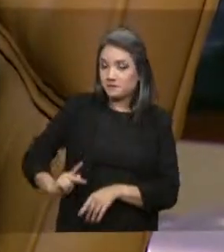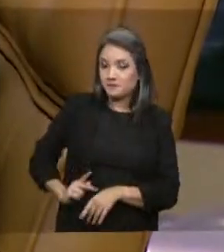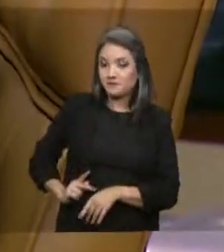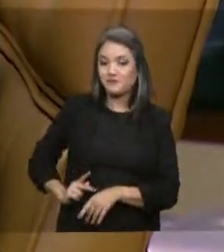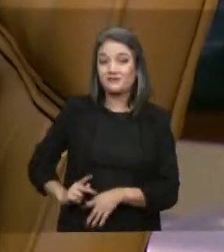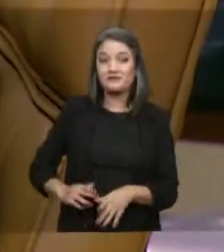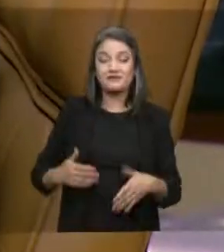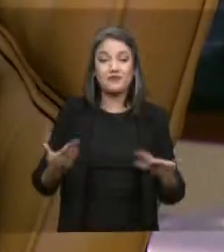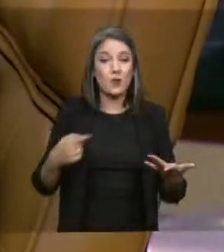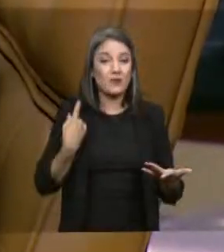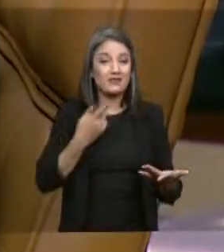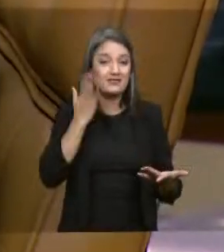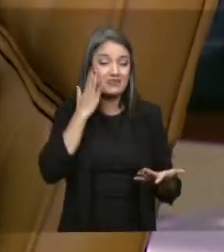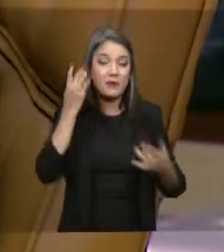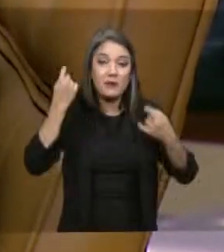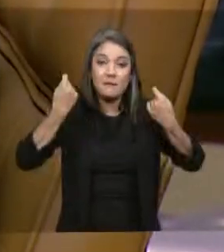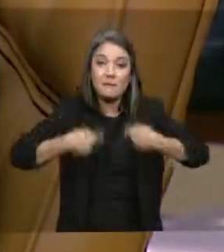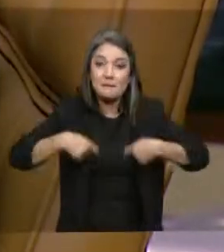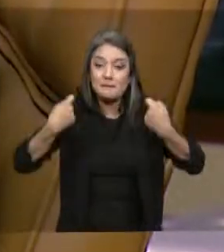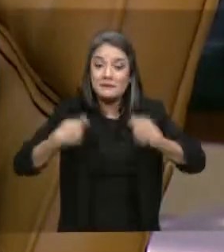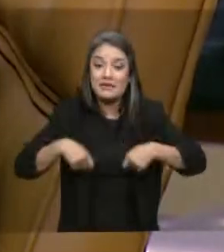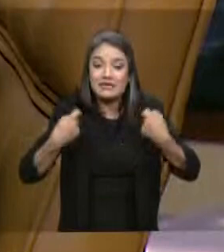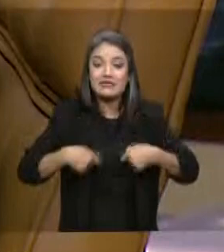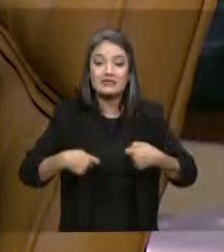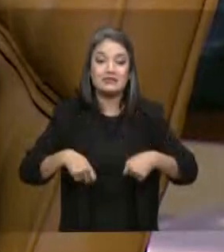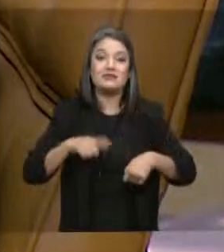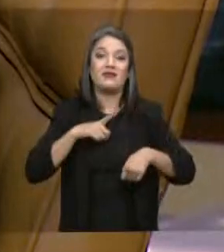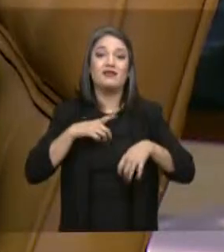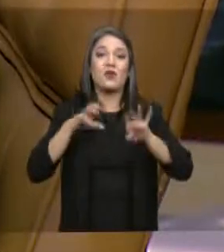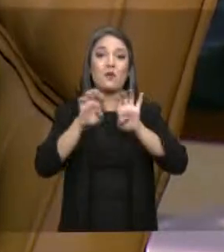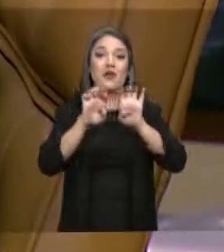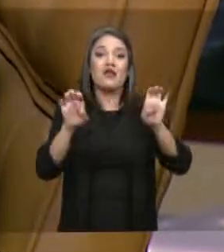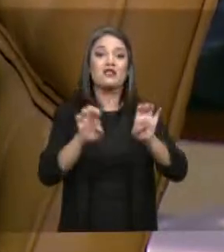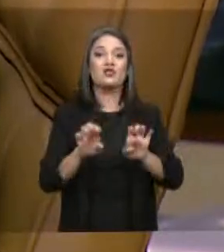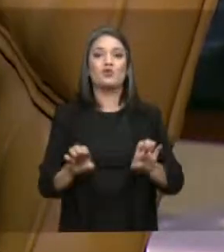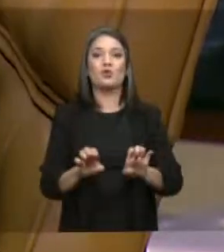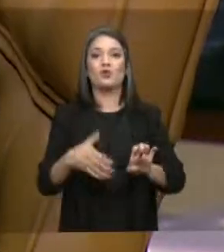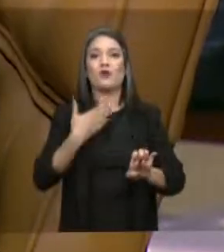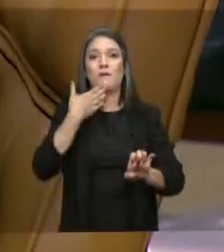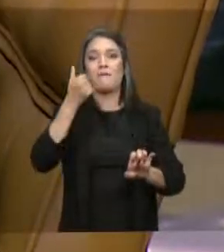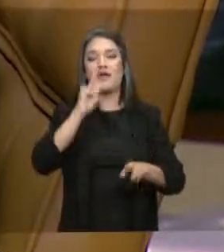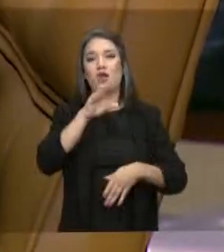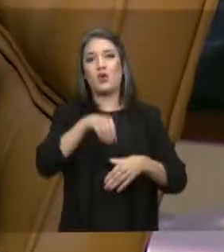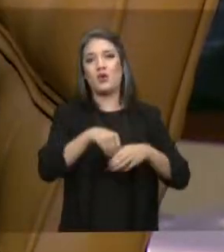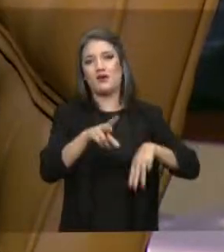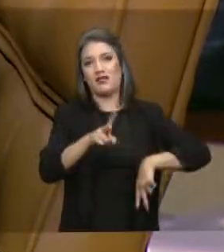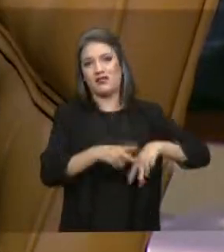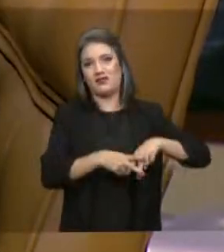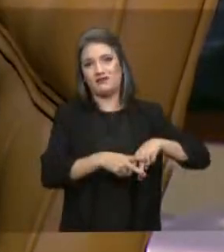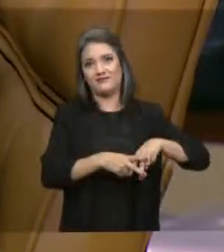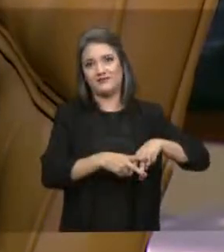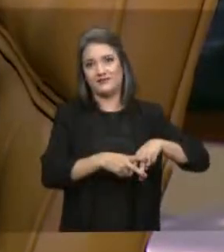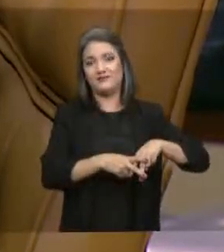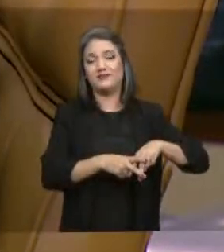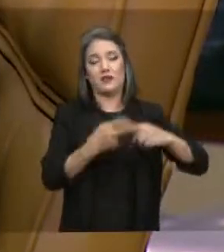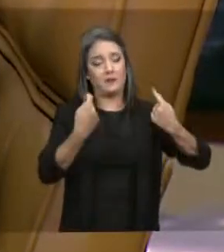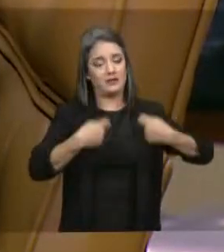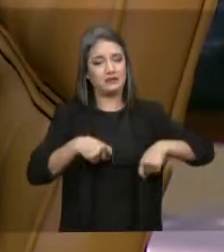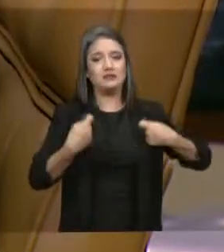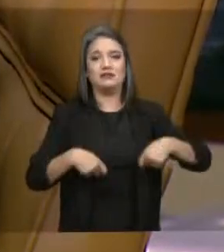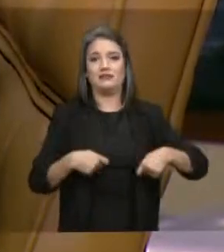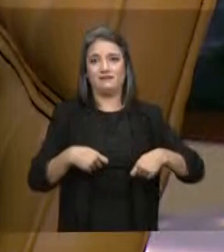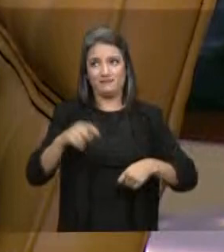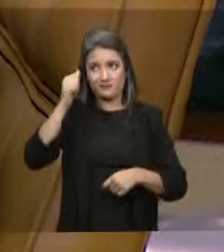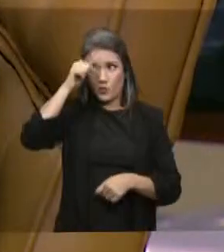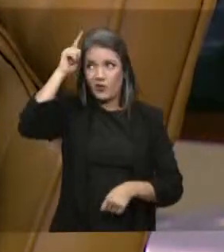a necessidade de termos uma melhor estrutura penitenciária Ministro Alexandre foi muito